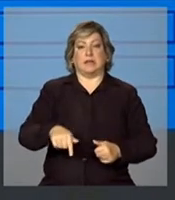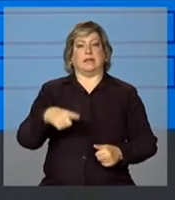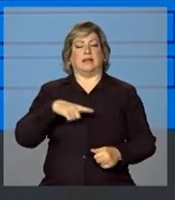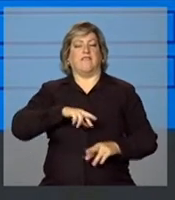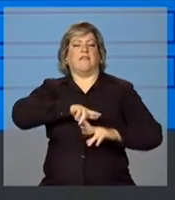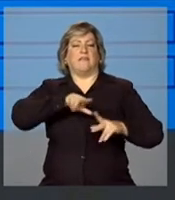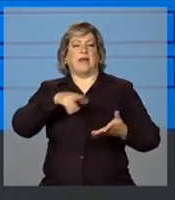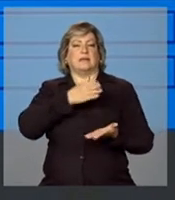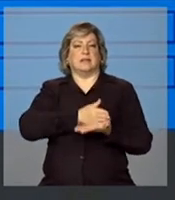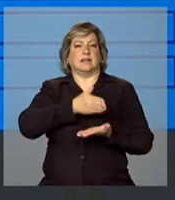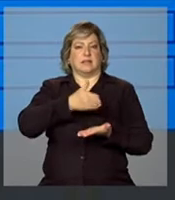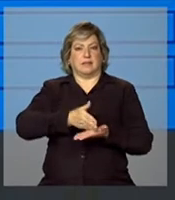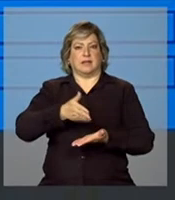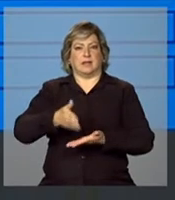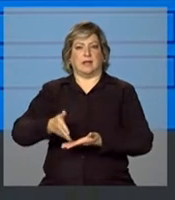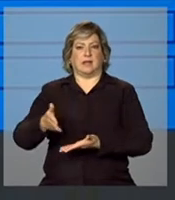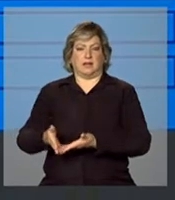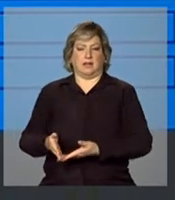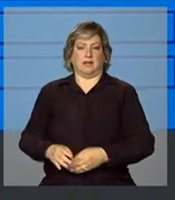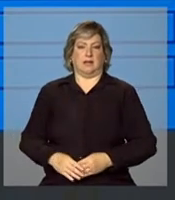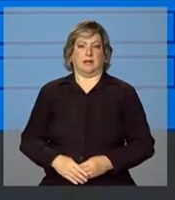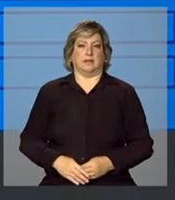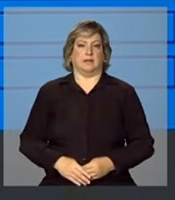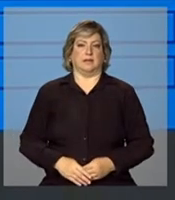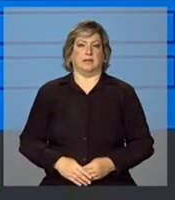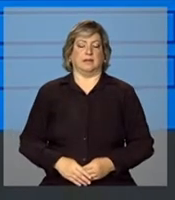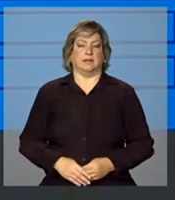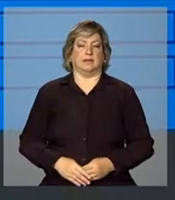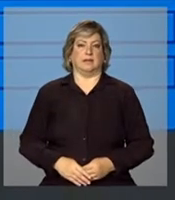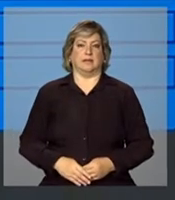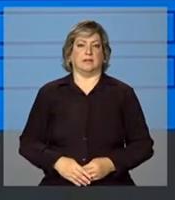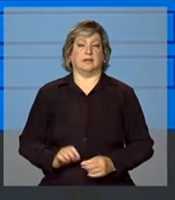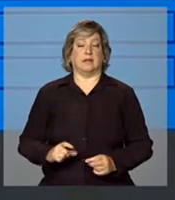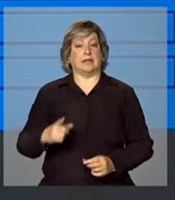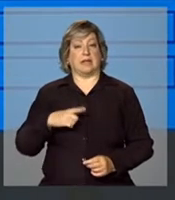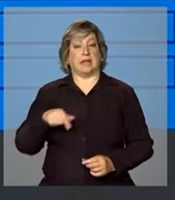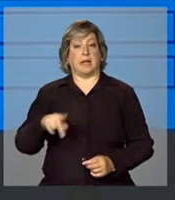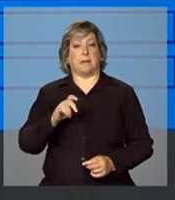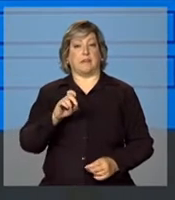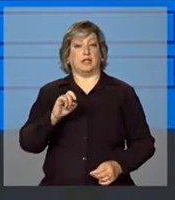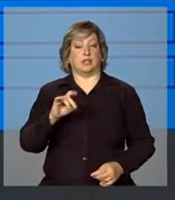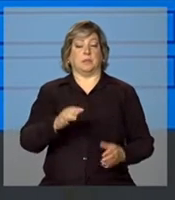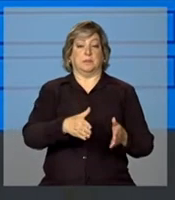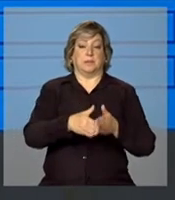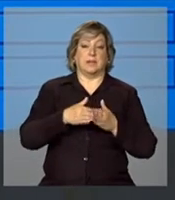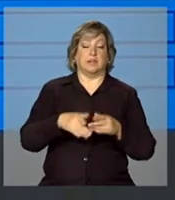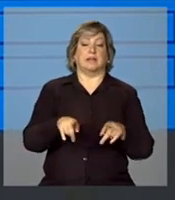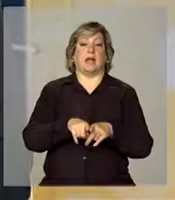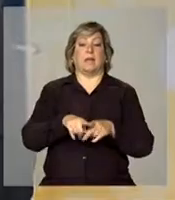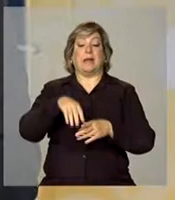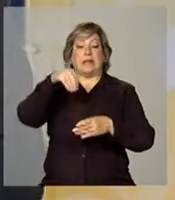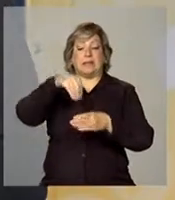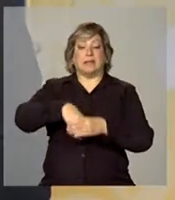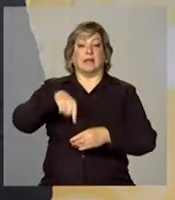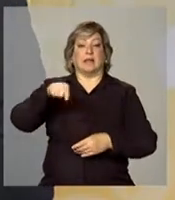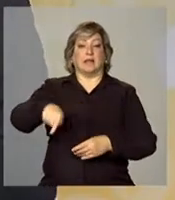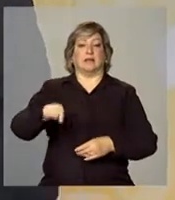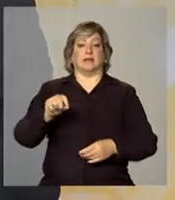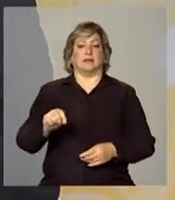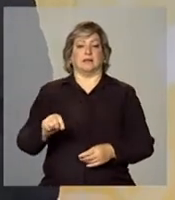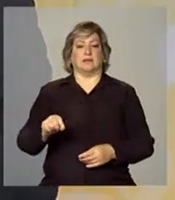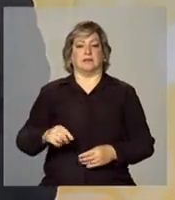etapas, vários estágios. Vai desde a solicitação do pedido, do trâmite interno.